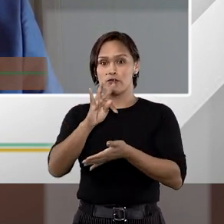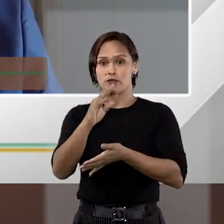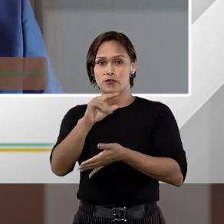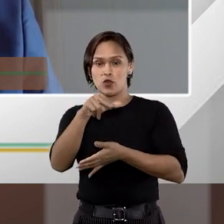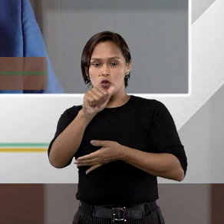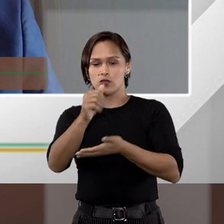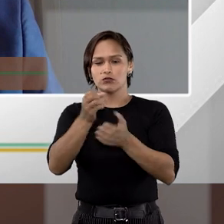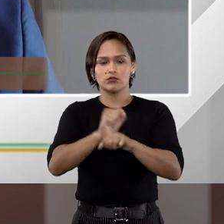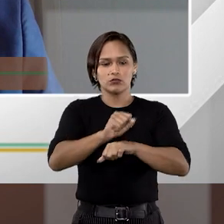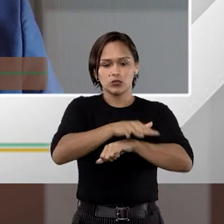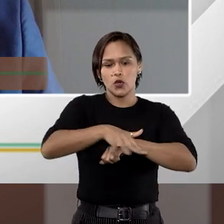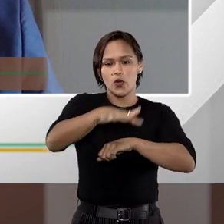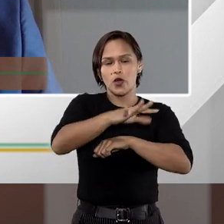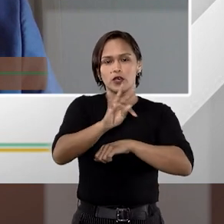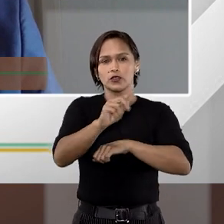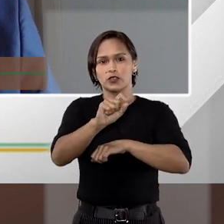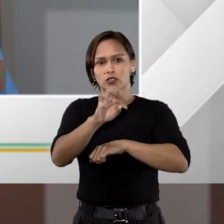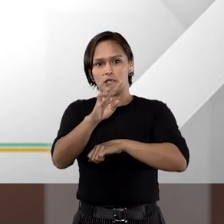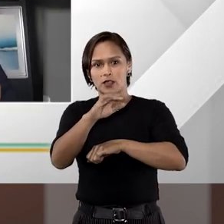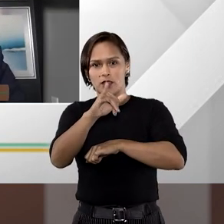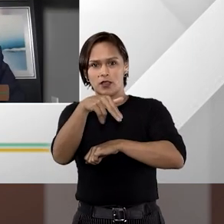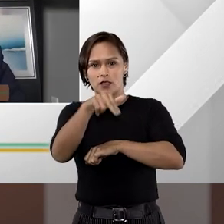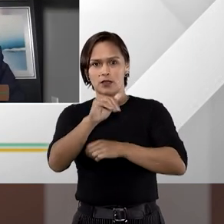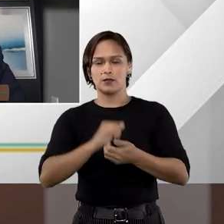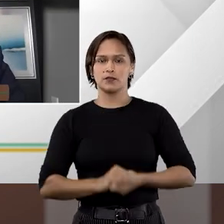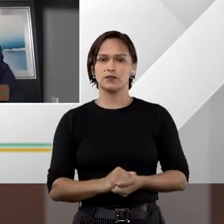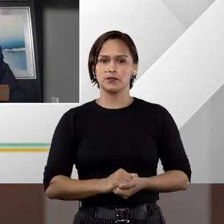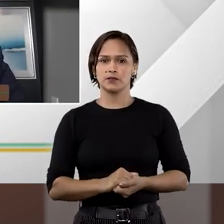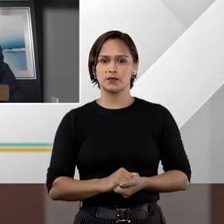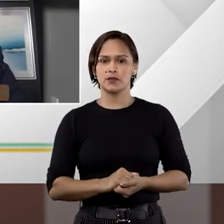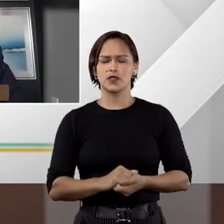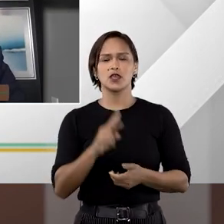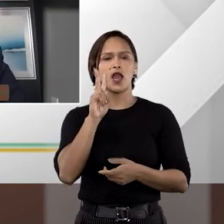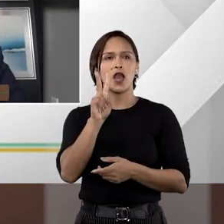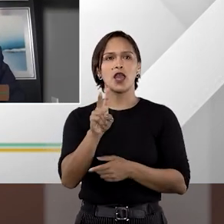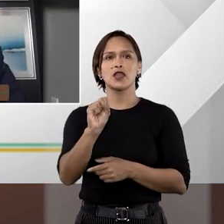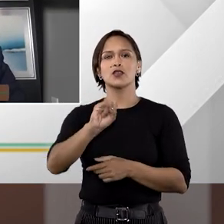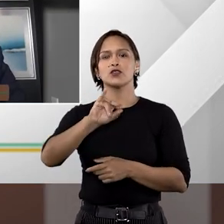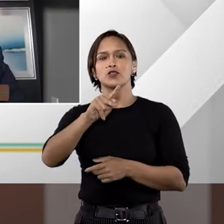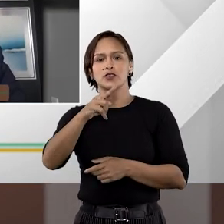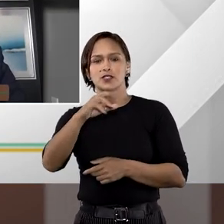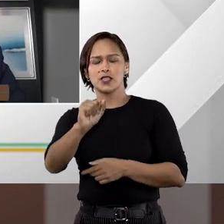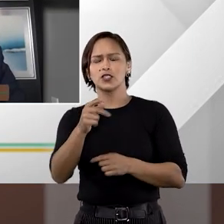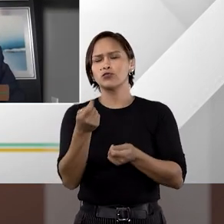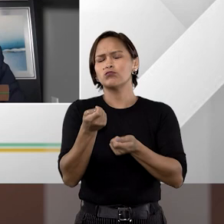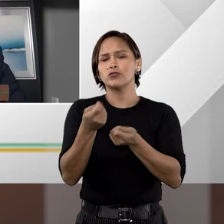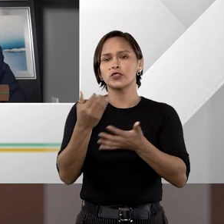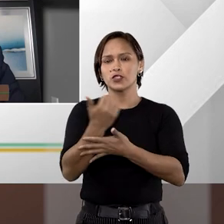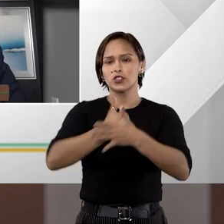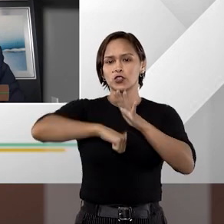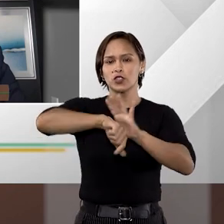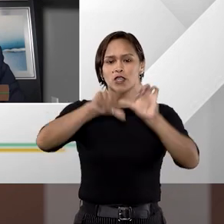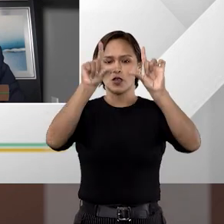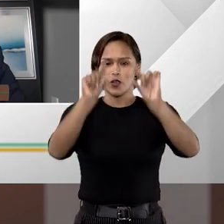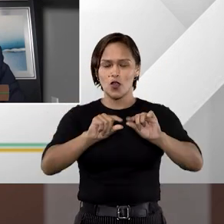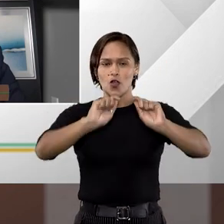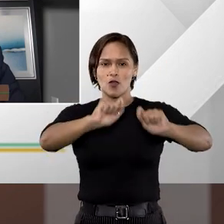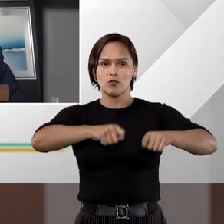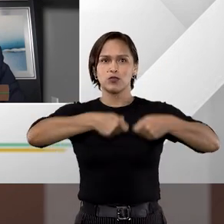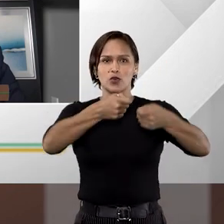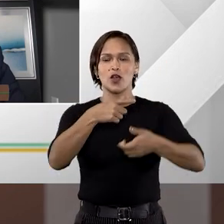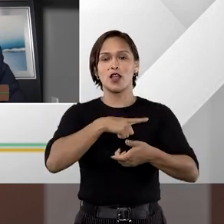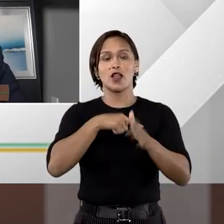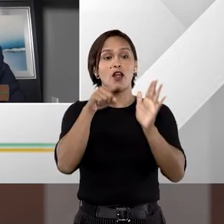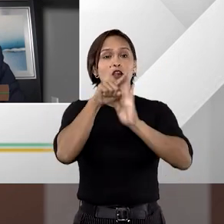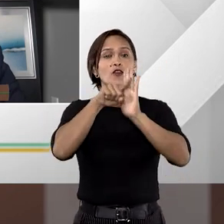para distribuição ao jecrim e ainda com o Senhor Doutor Sérgio esse um crime de menor potencial ofensivo